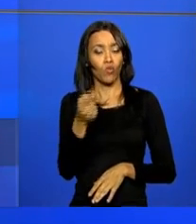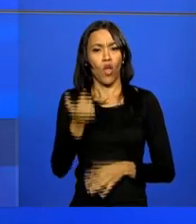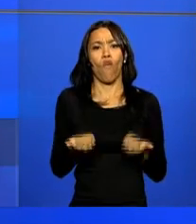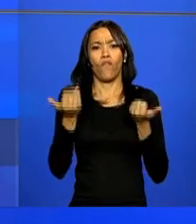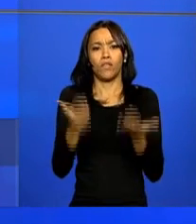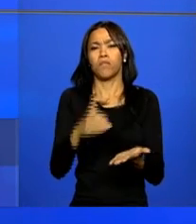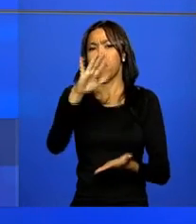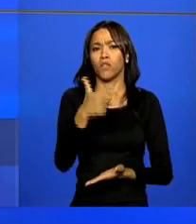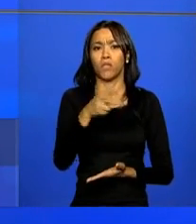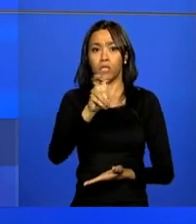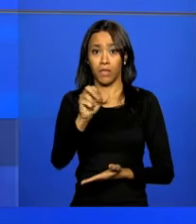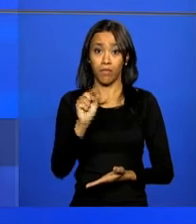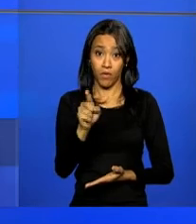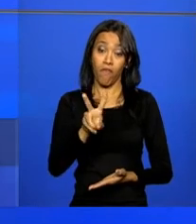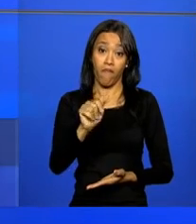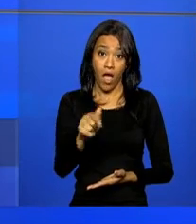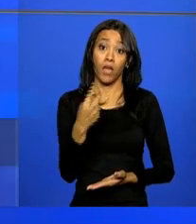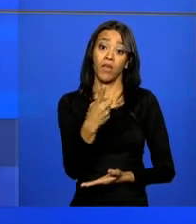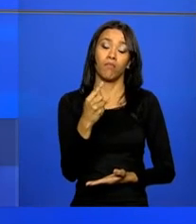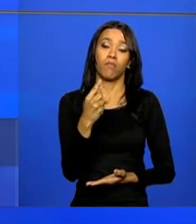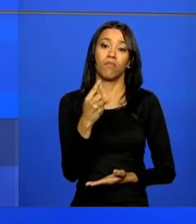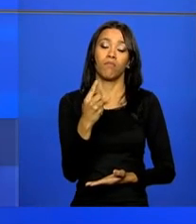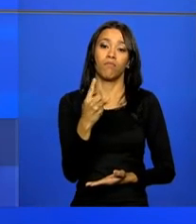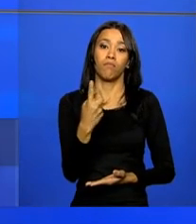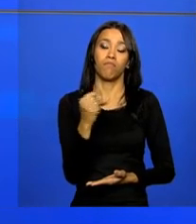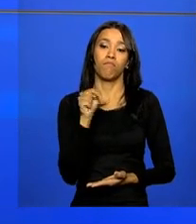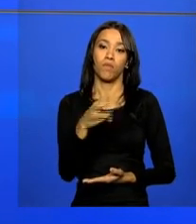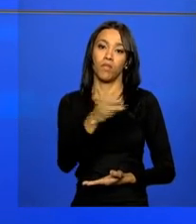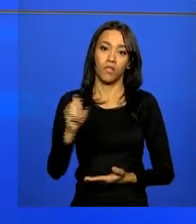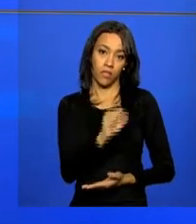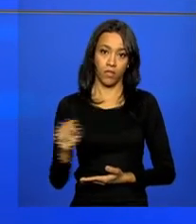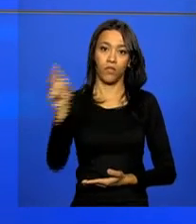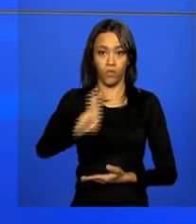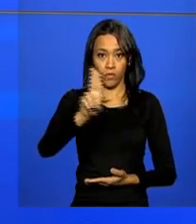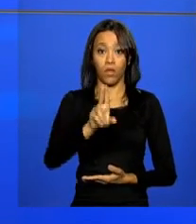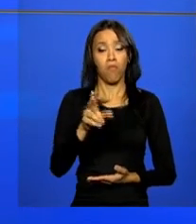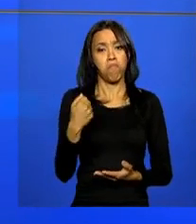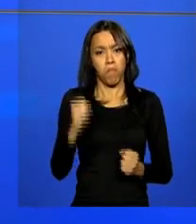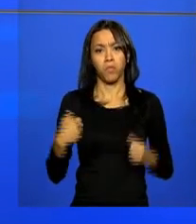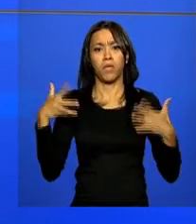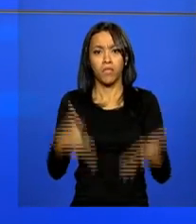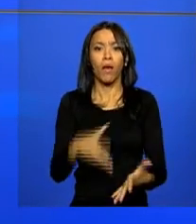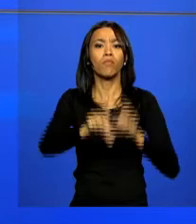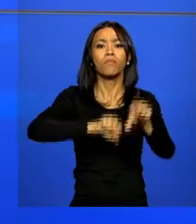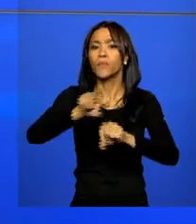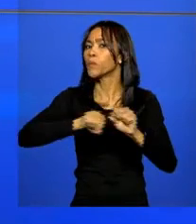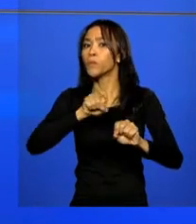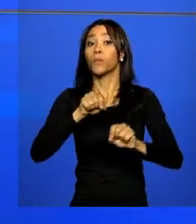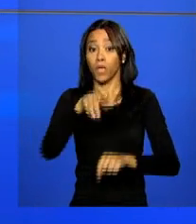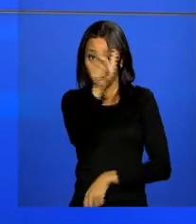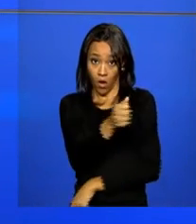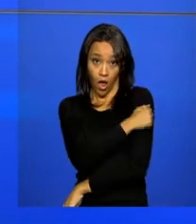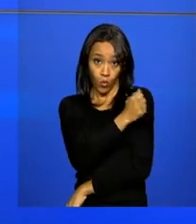250 mil vagas em 1300 instituições de educação superior pode participar do processo seletivo o estudante